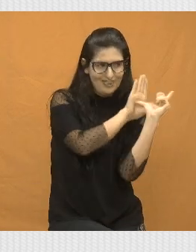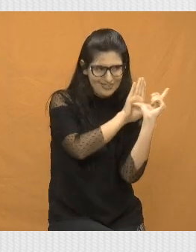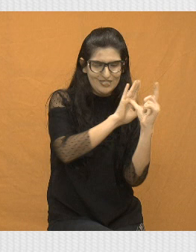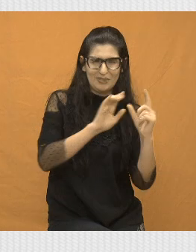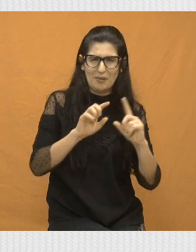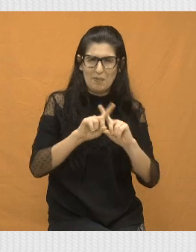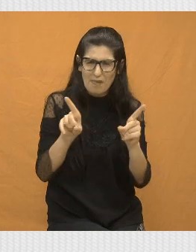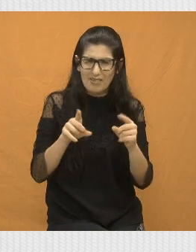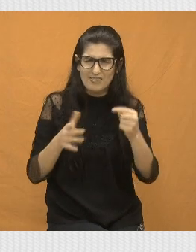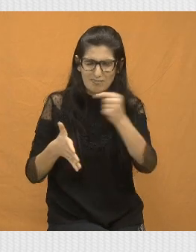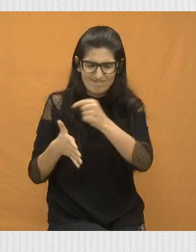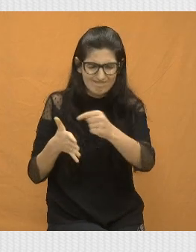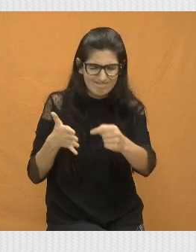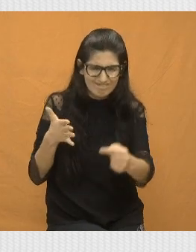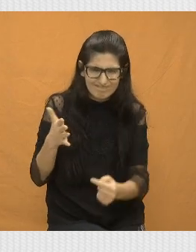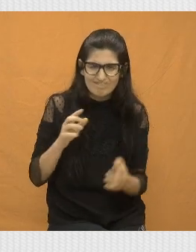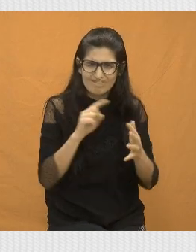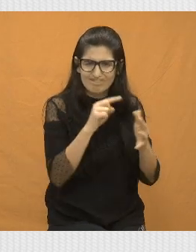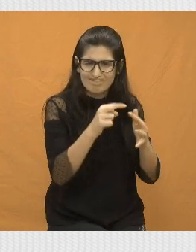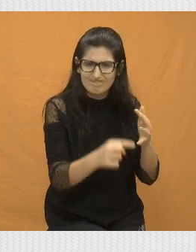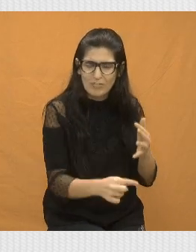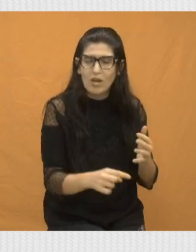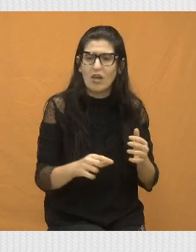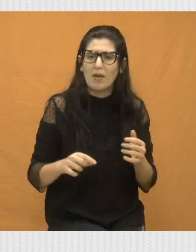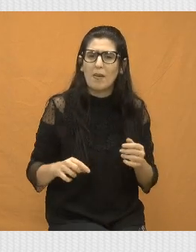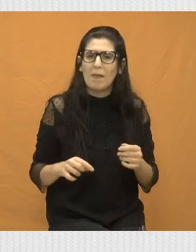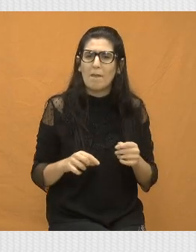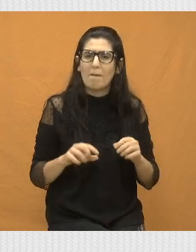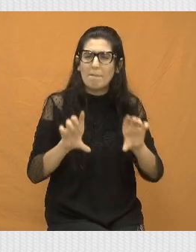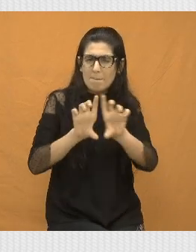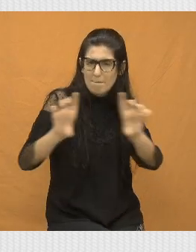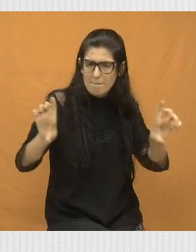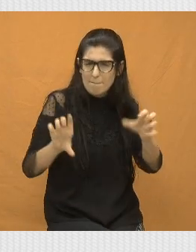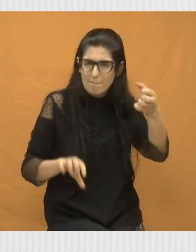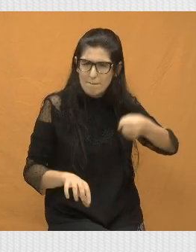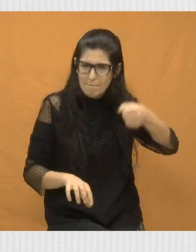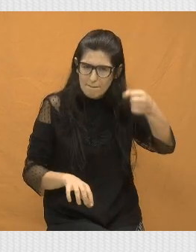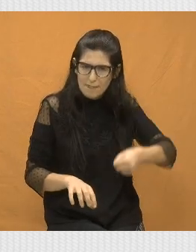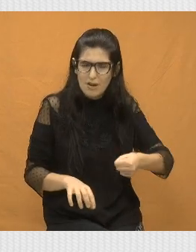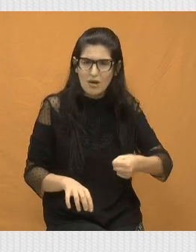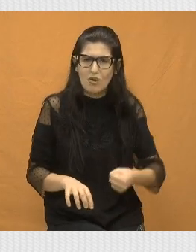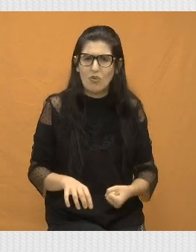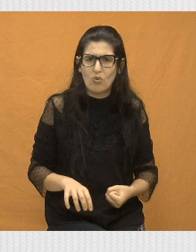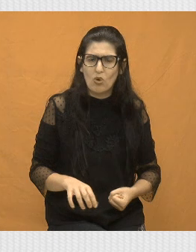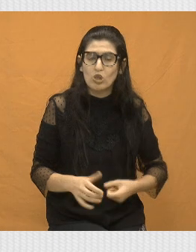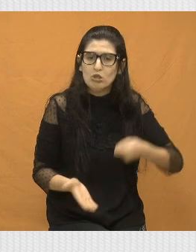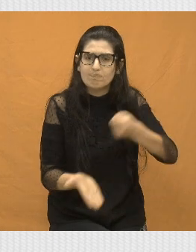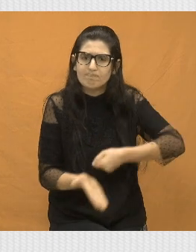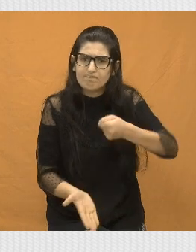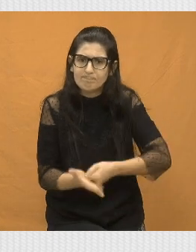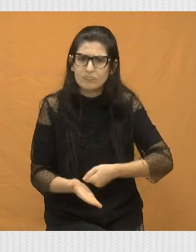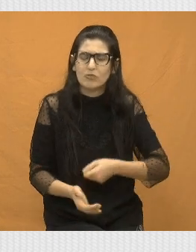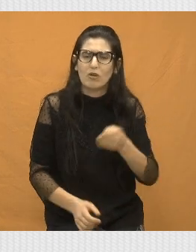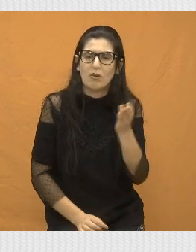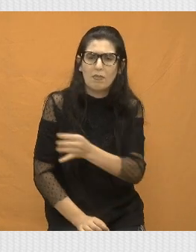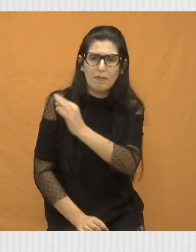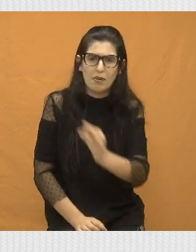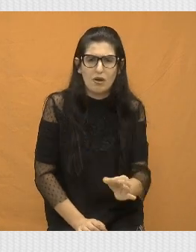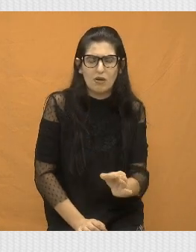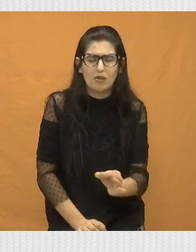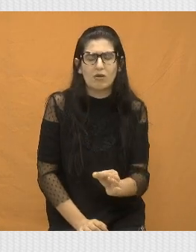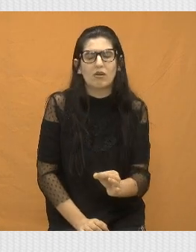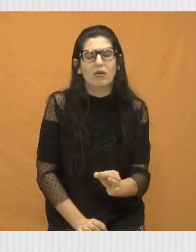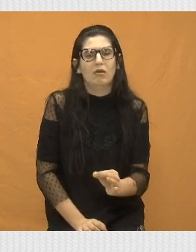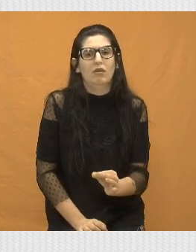no ensino. Vocês vão perceber que essa linha em branco, a aplicação obrigatória, é o percentual na qual